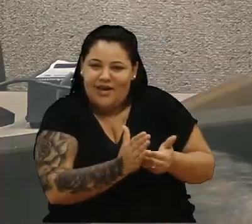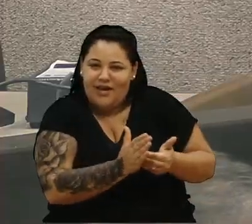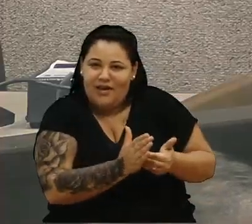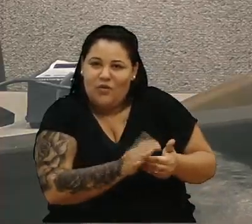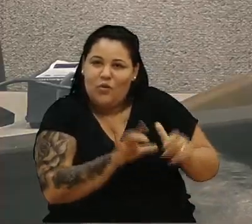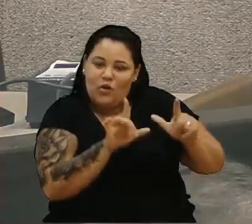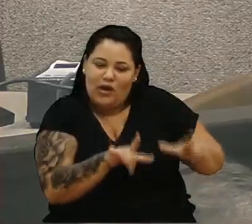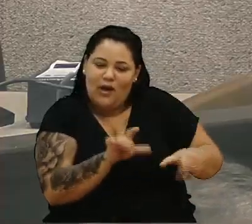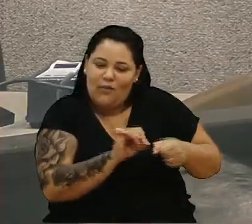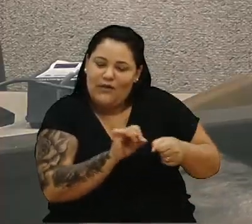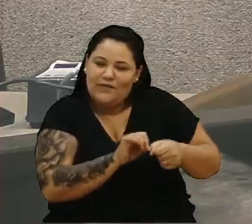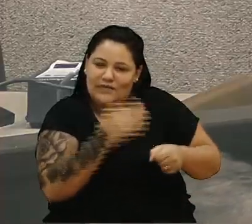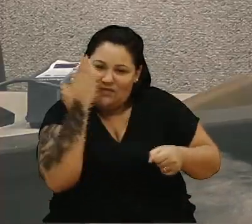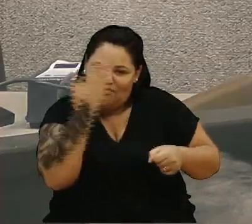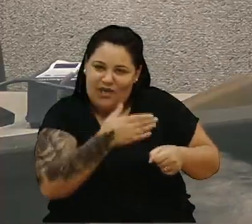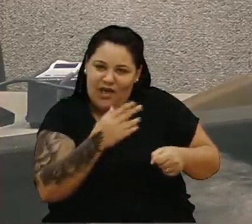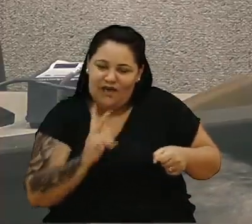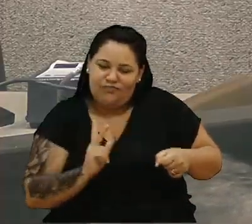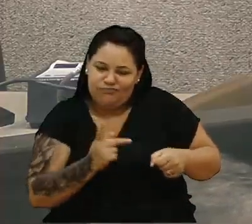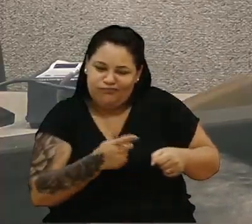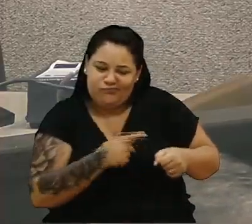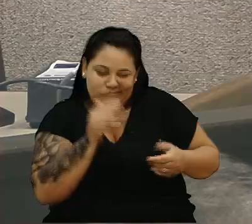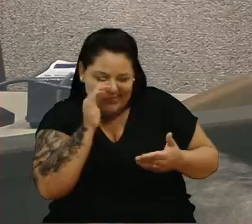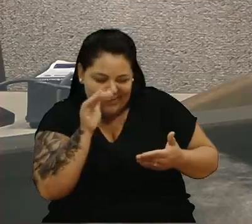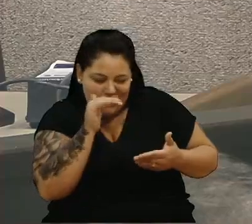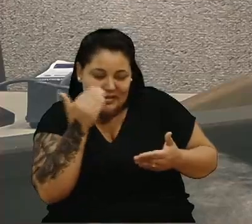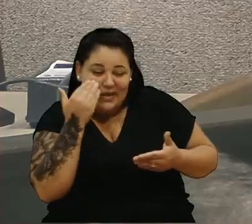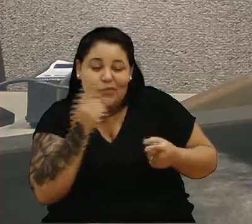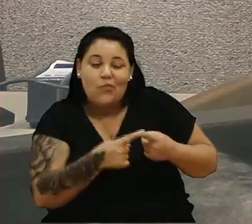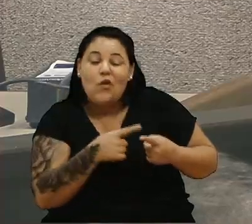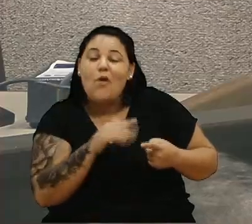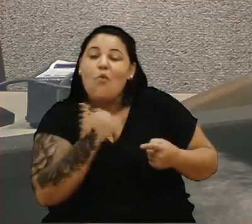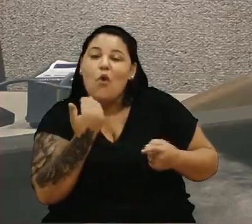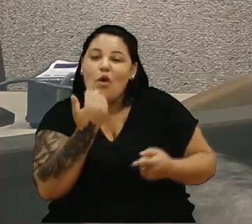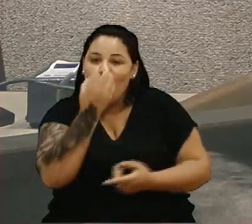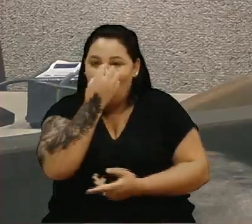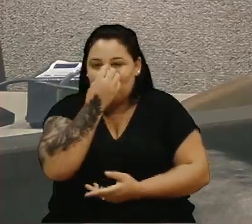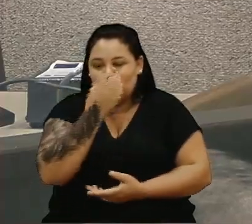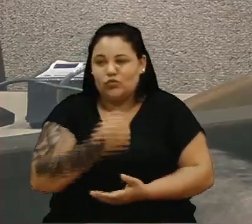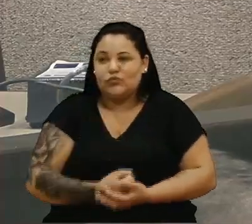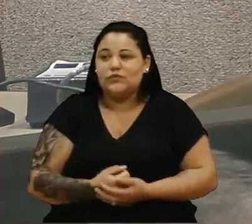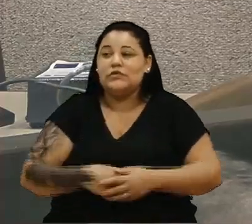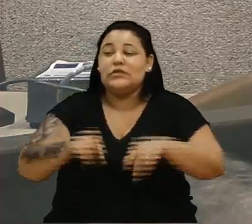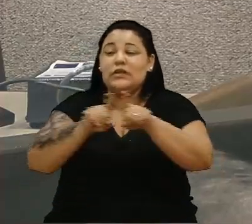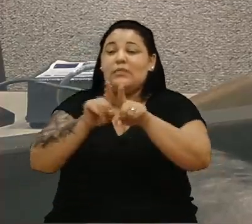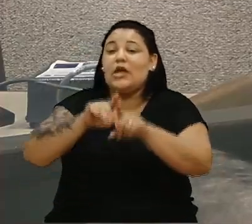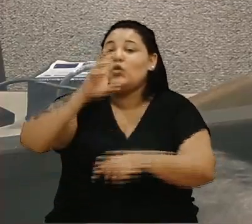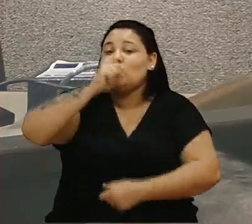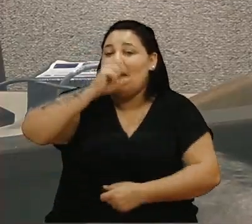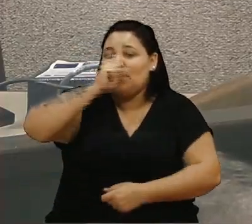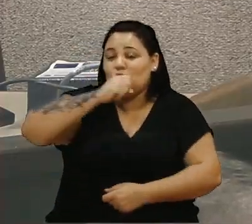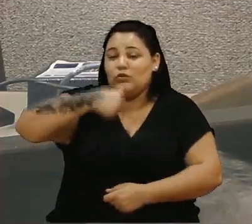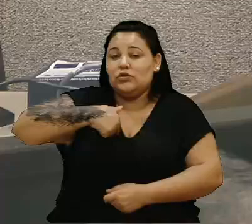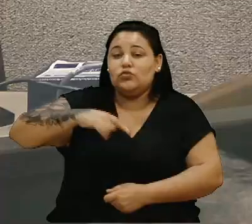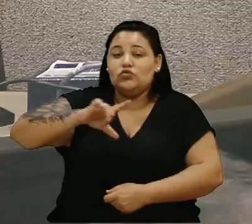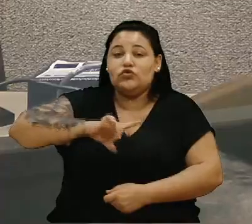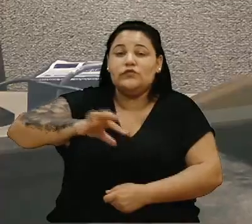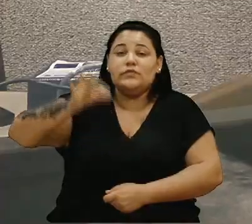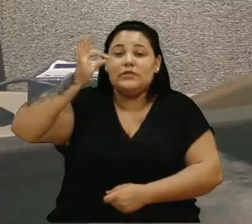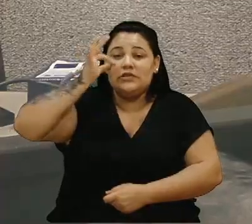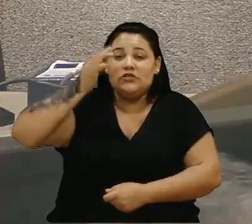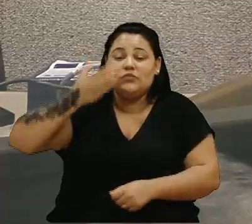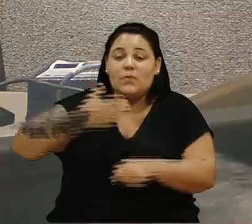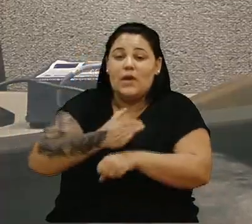fazer realmente a necrópsia e sair o laudo. E também no sábado, eu estive participando